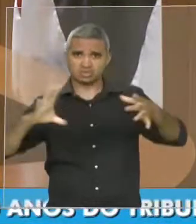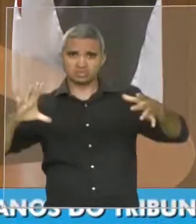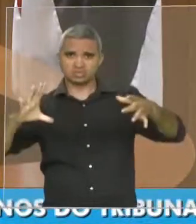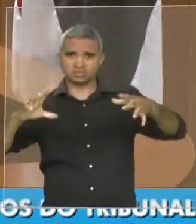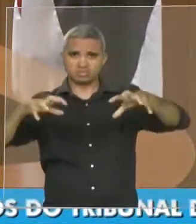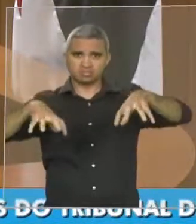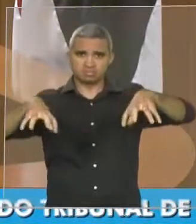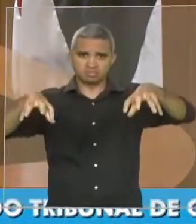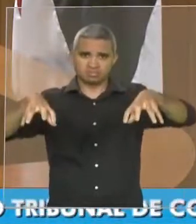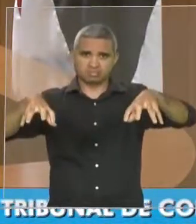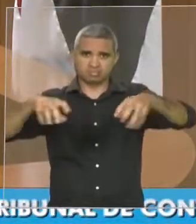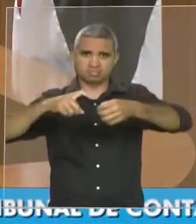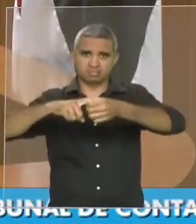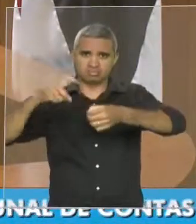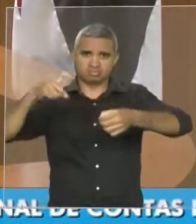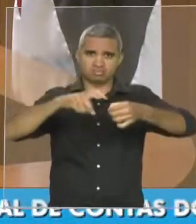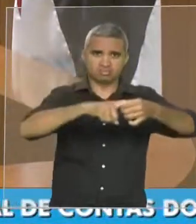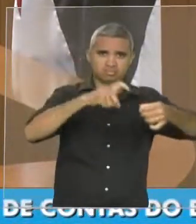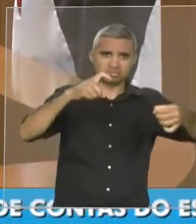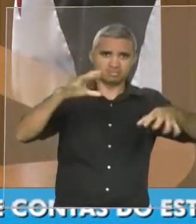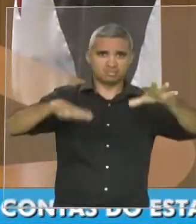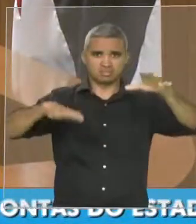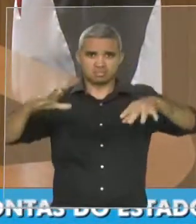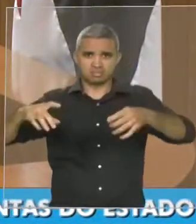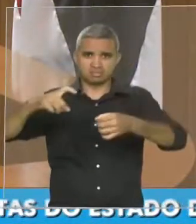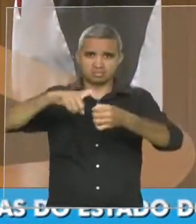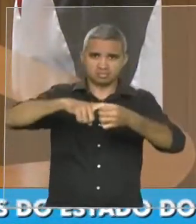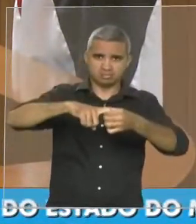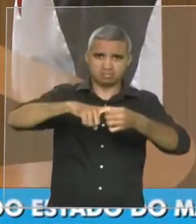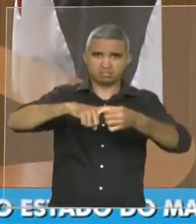segundo a competência que cada um recebeu do próprio texto constitucional.